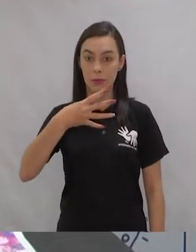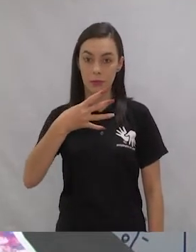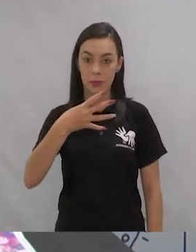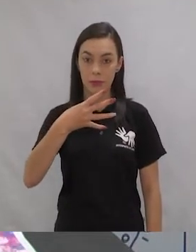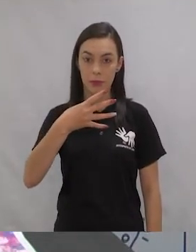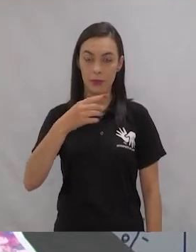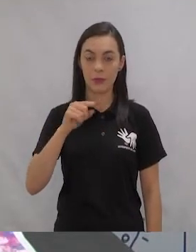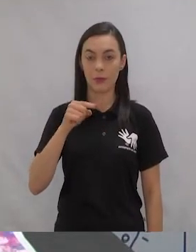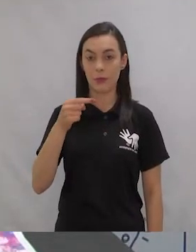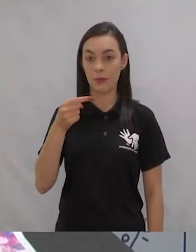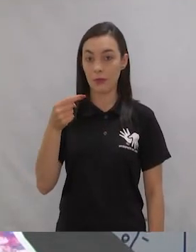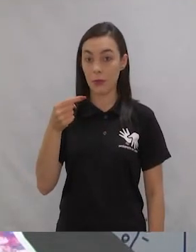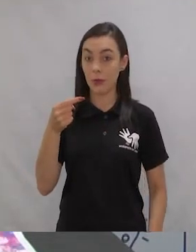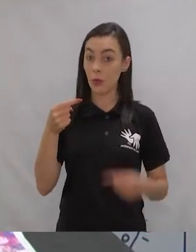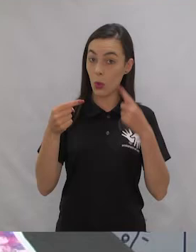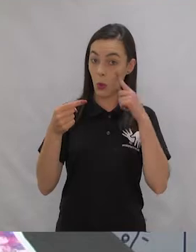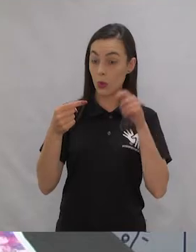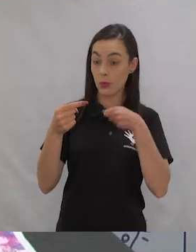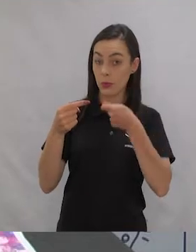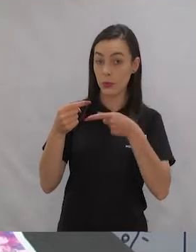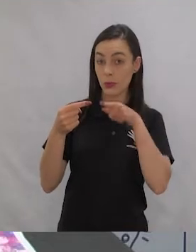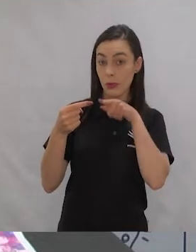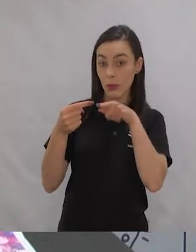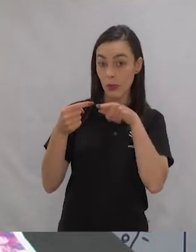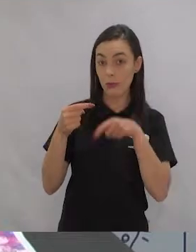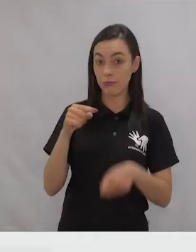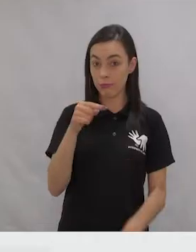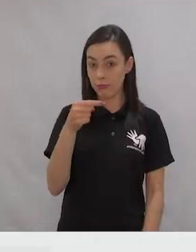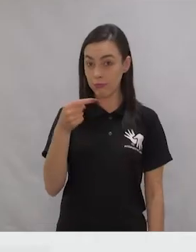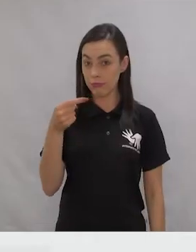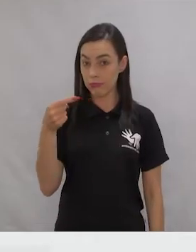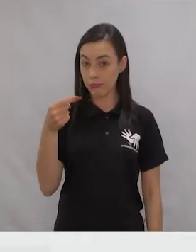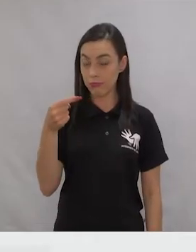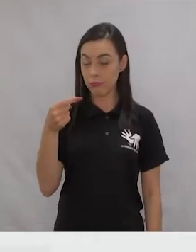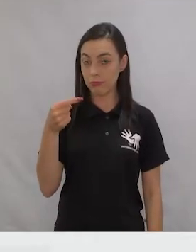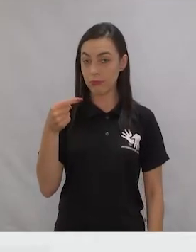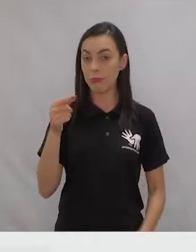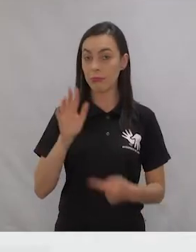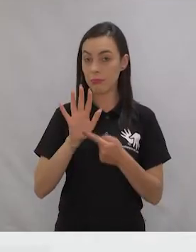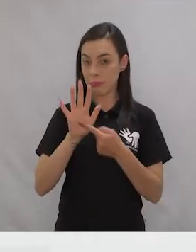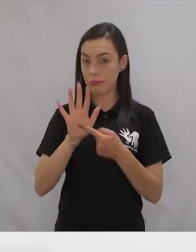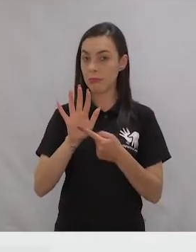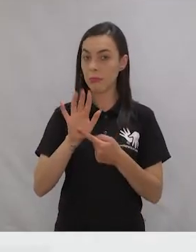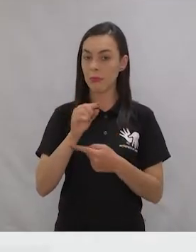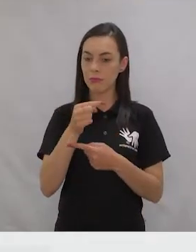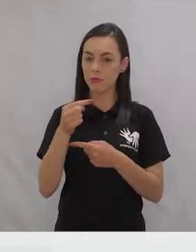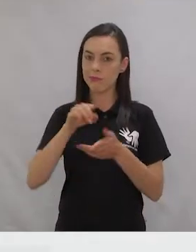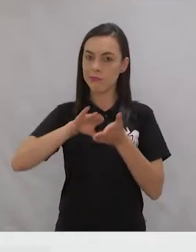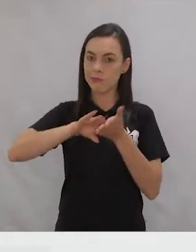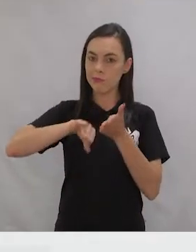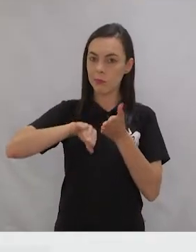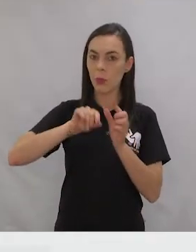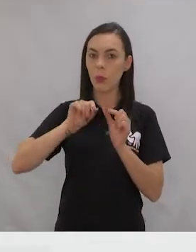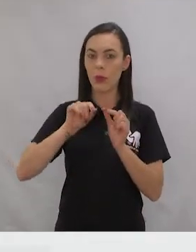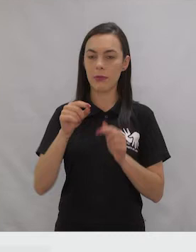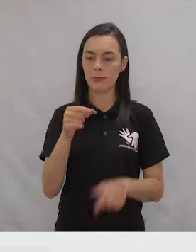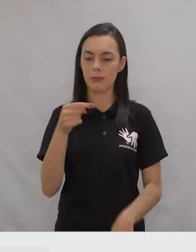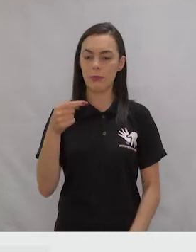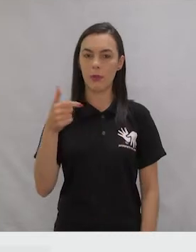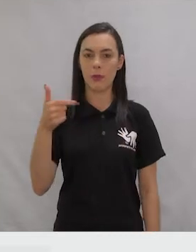24 menos. Olha o sinal da operação, o tracinho que representa menos.